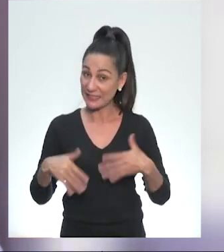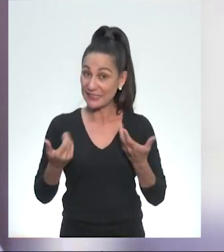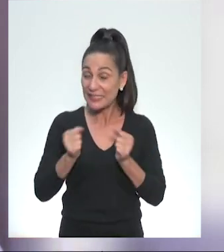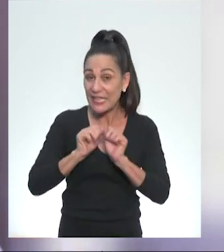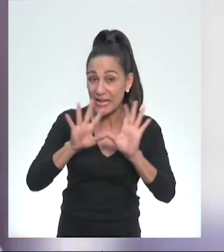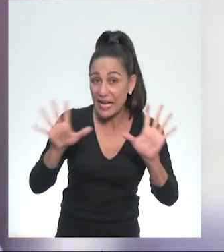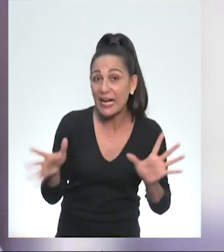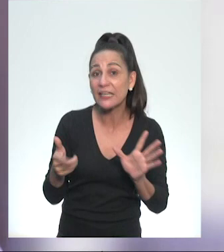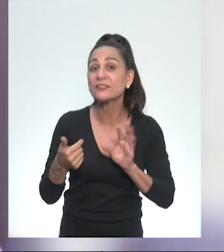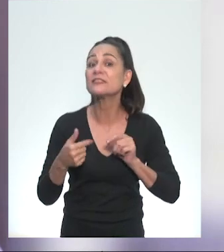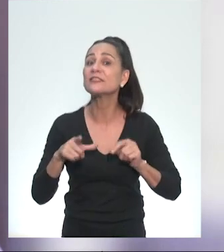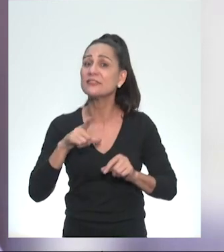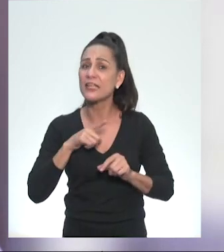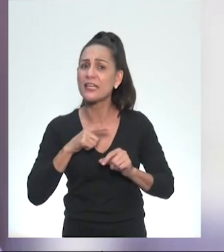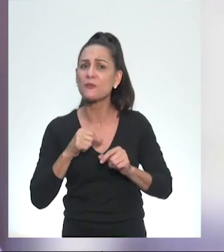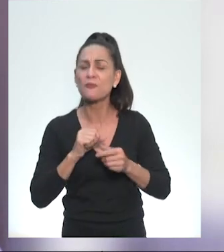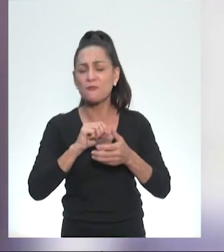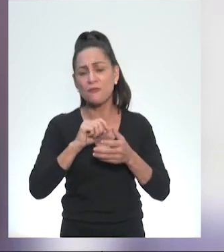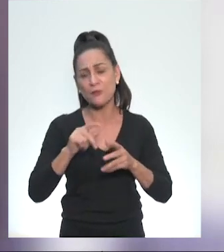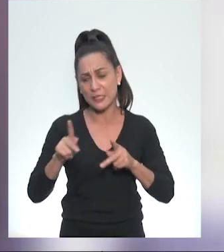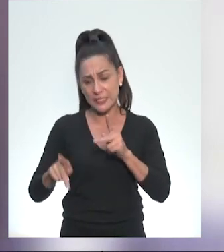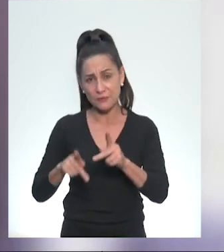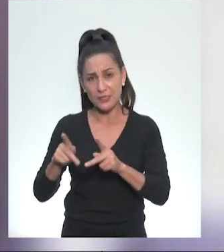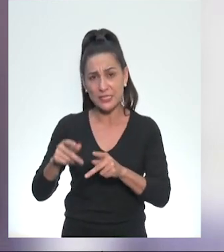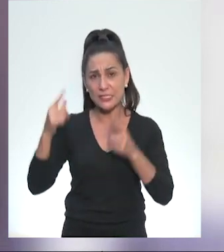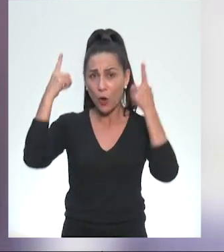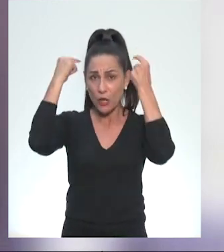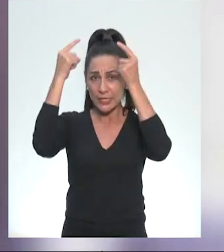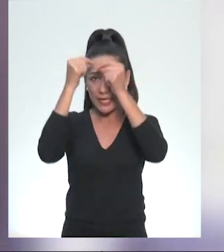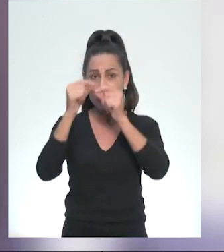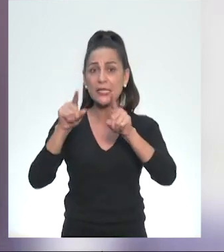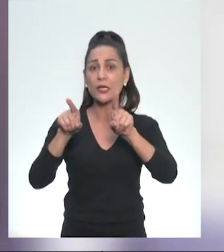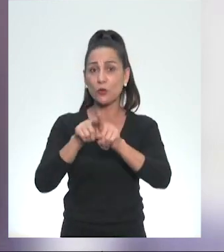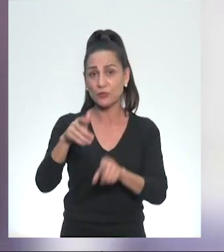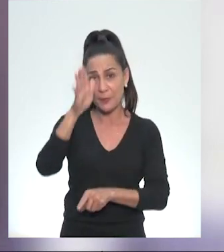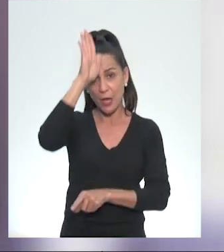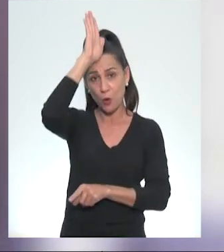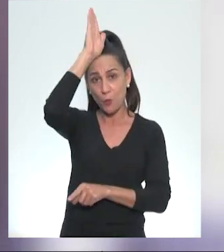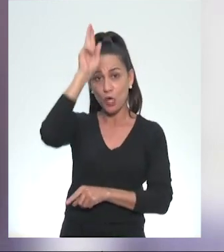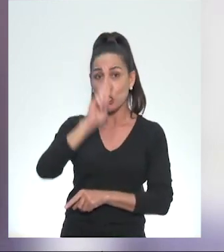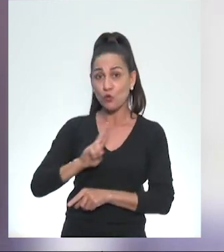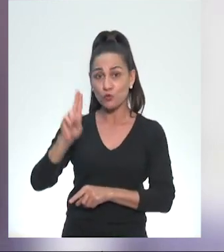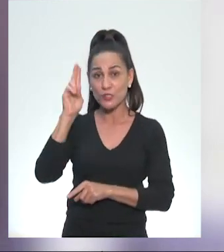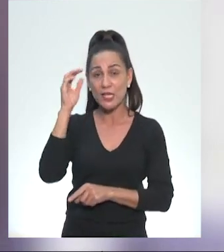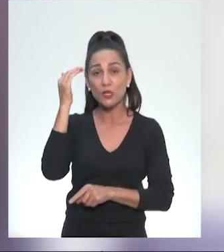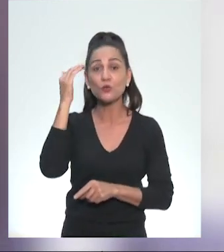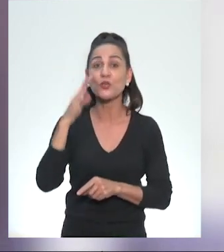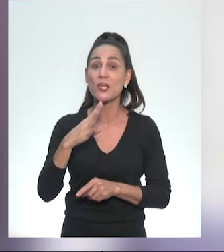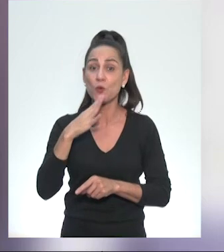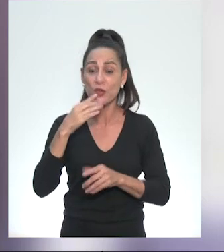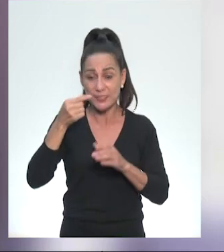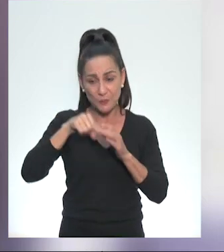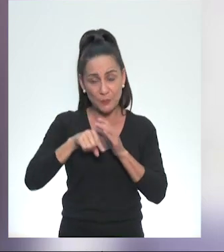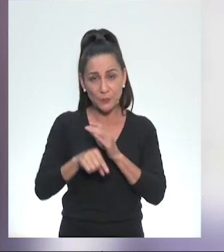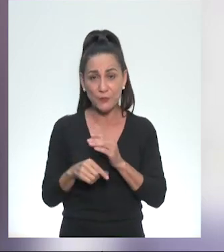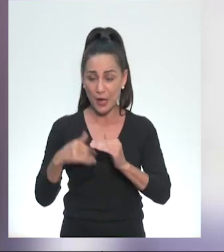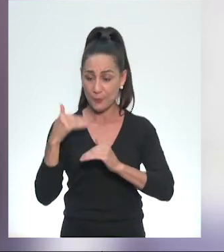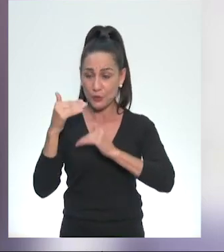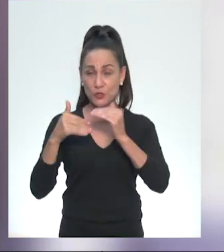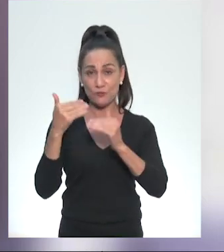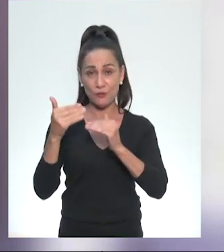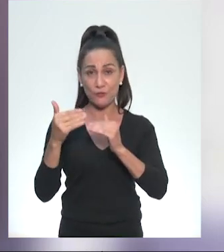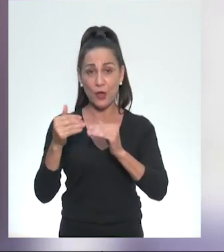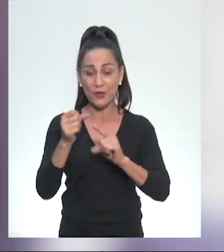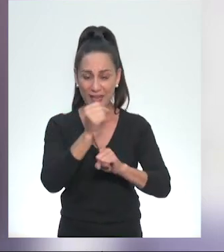claro, tivemos tanto a civilização grega quanto a romana, usando aí os seus conhecimentos para o desenvolvimento de suas